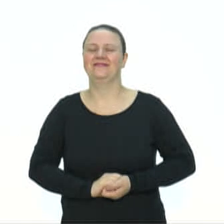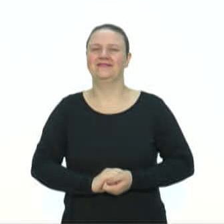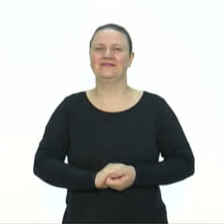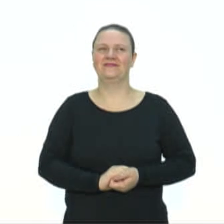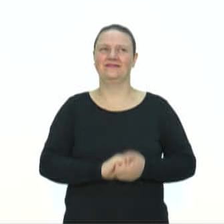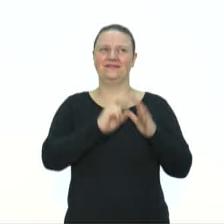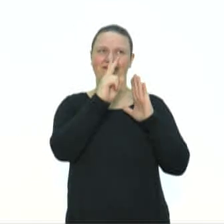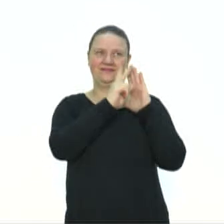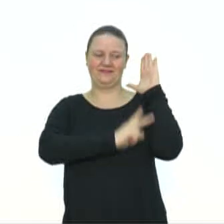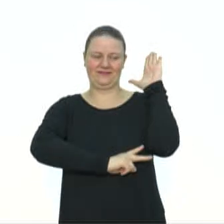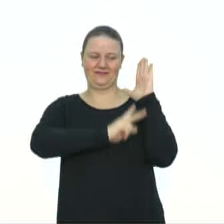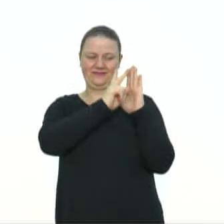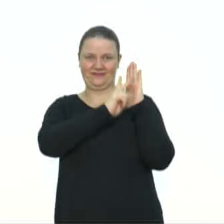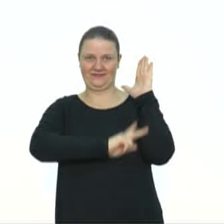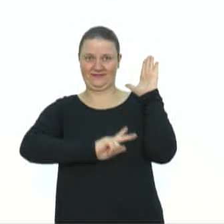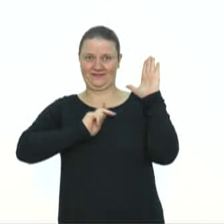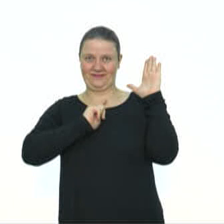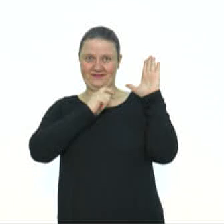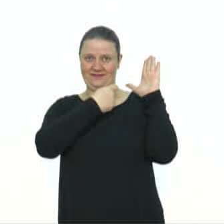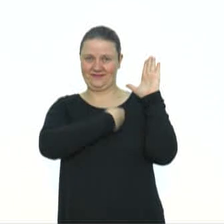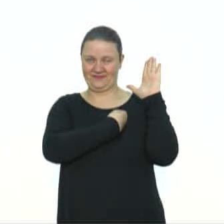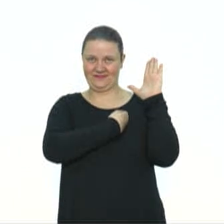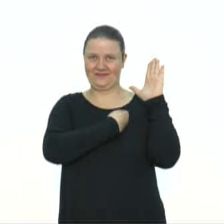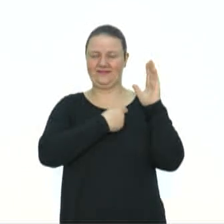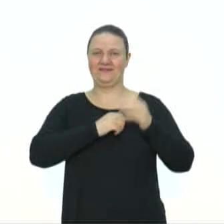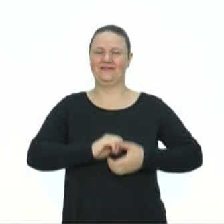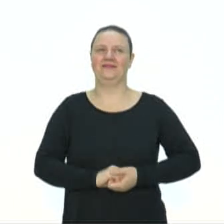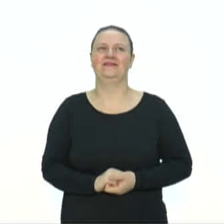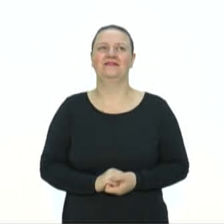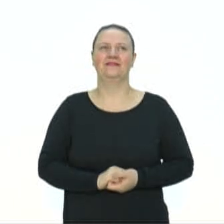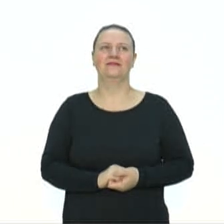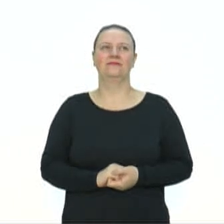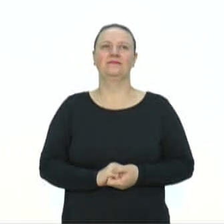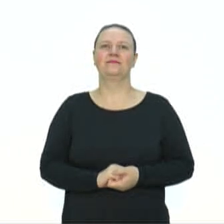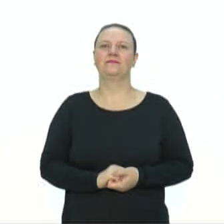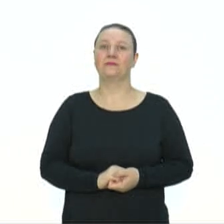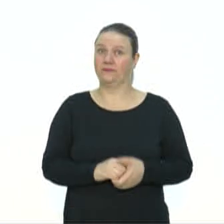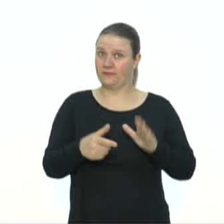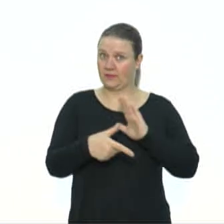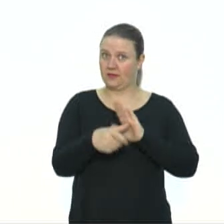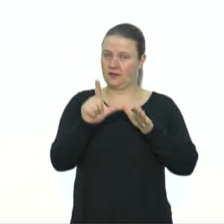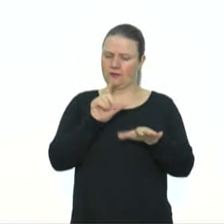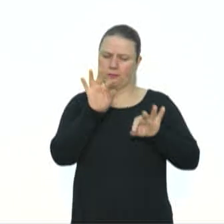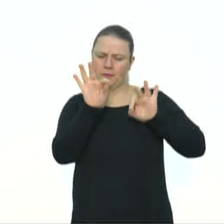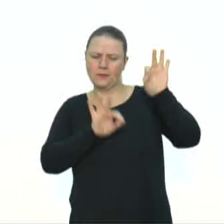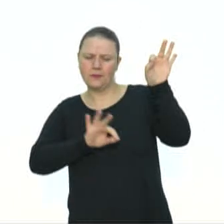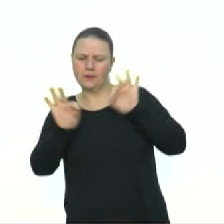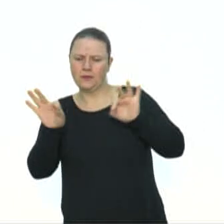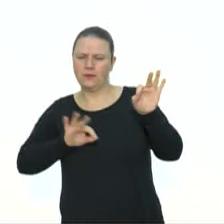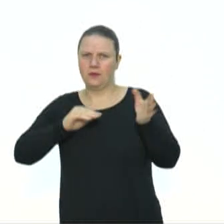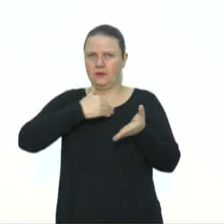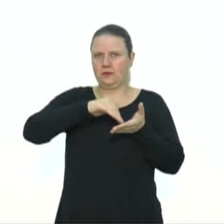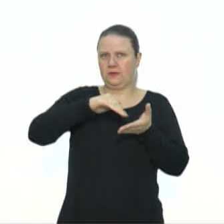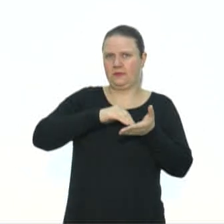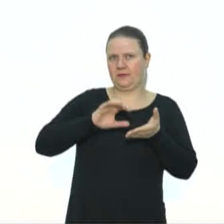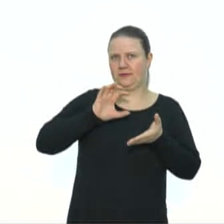Antes, ordenar o escritório era isto. Então, antes, organizar o escritório era